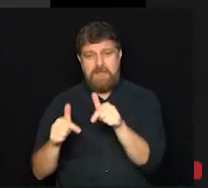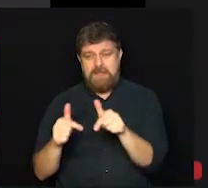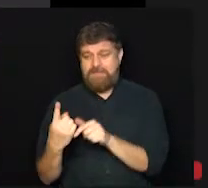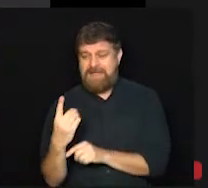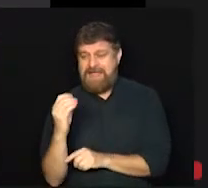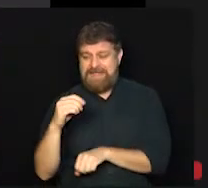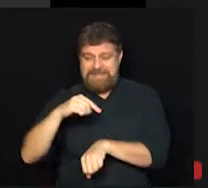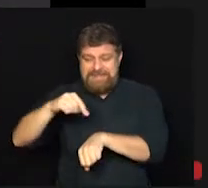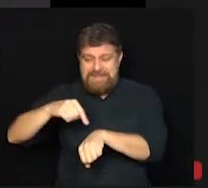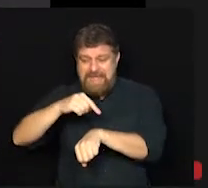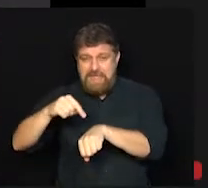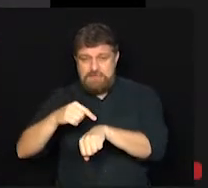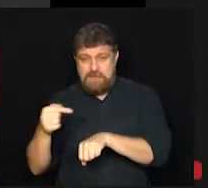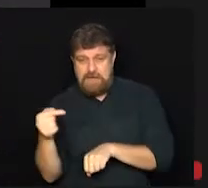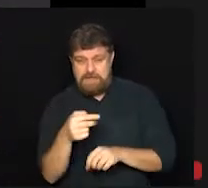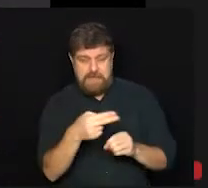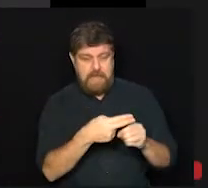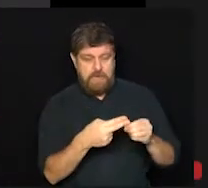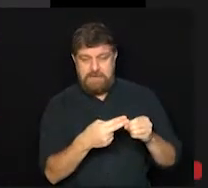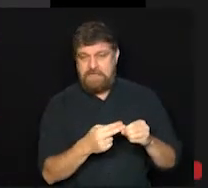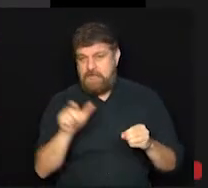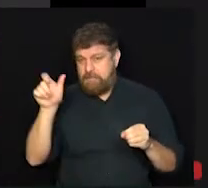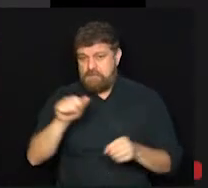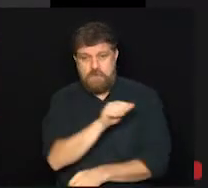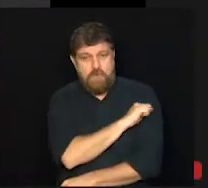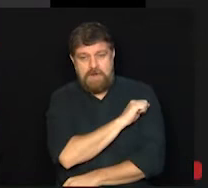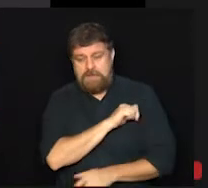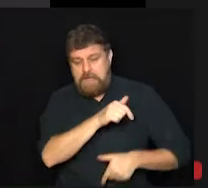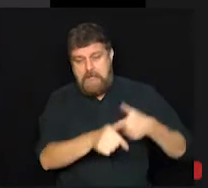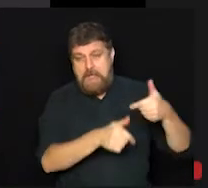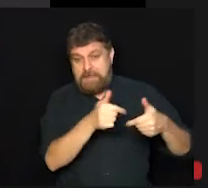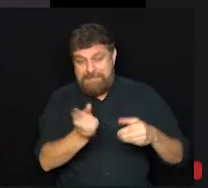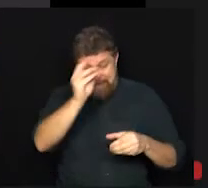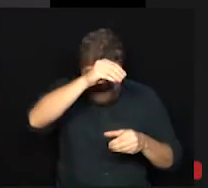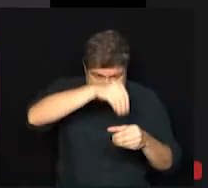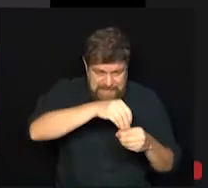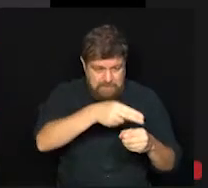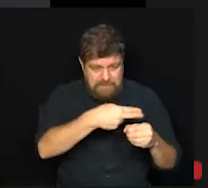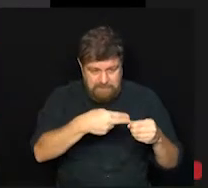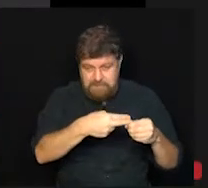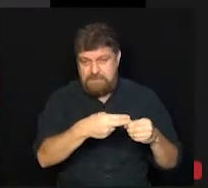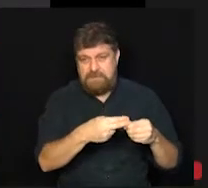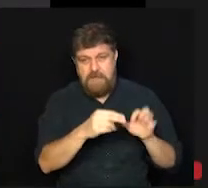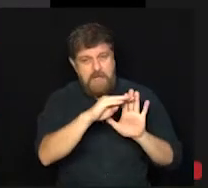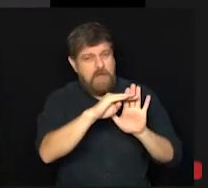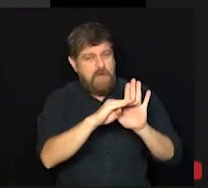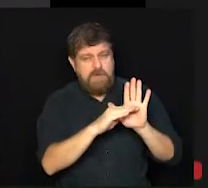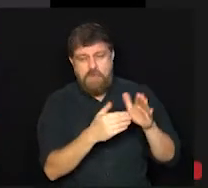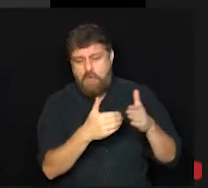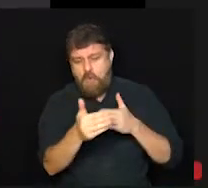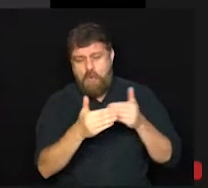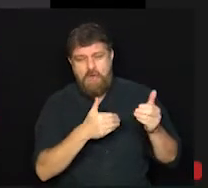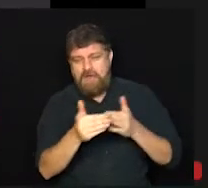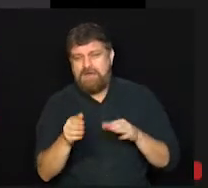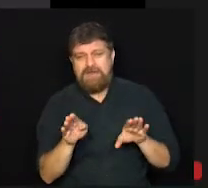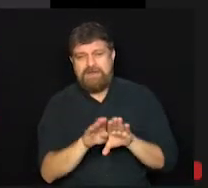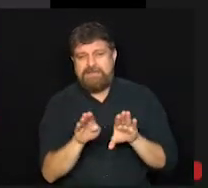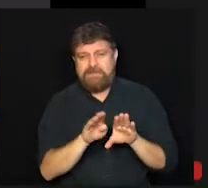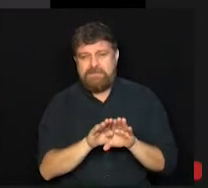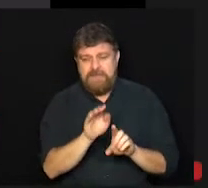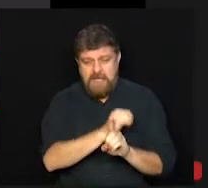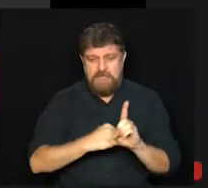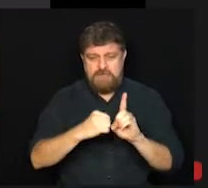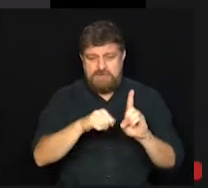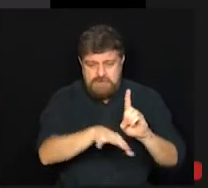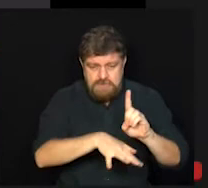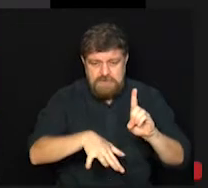algum projeto dentro da universidade, pode ser qualquer tipo de projeto, inclusive, e eu queria chamar a atenção, projetos de cunho social e projetos